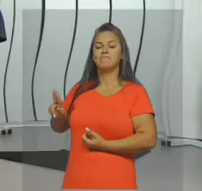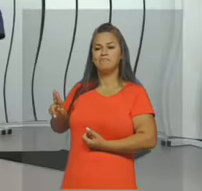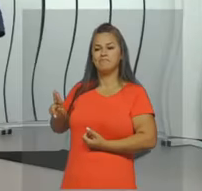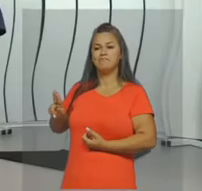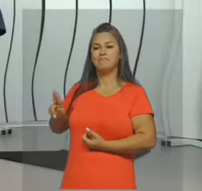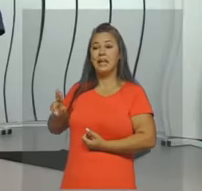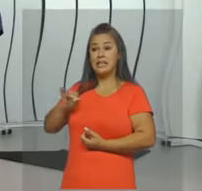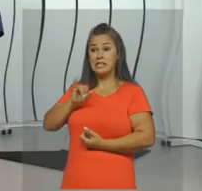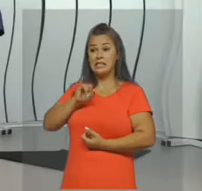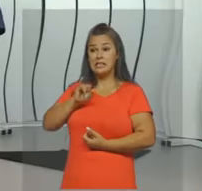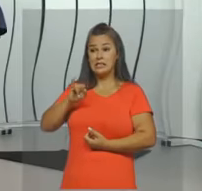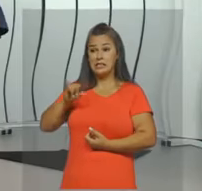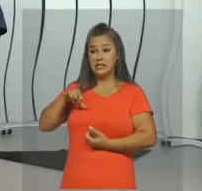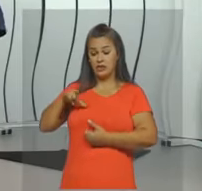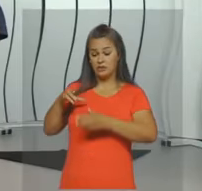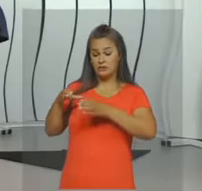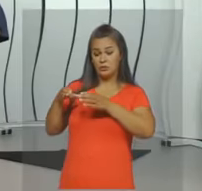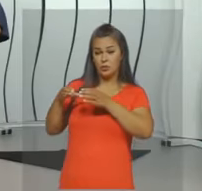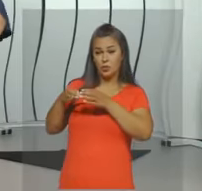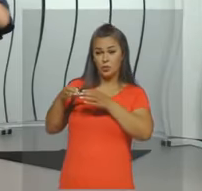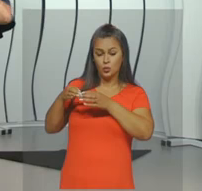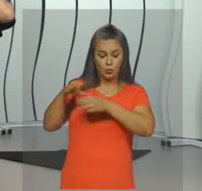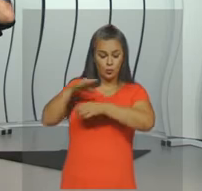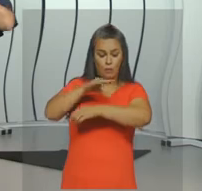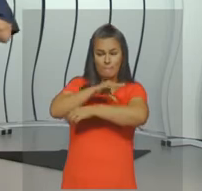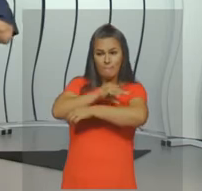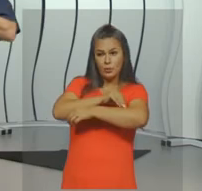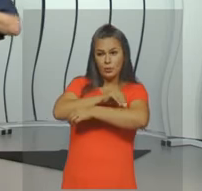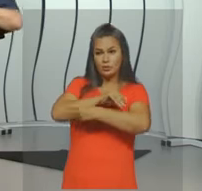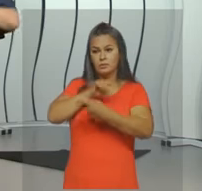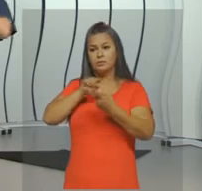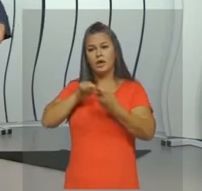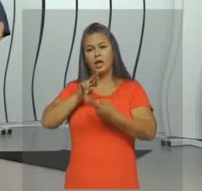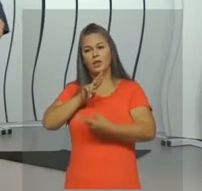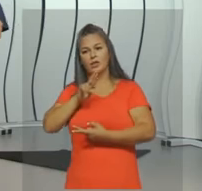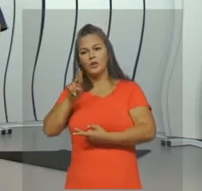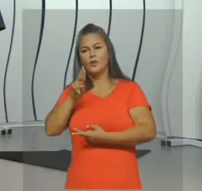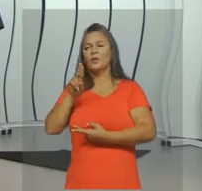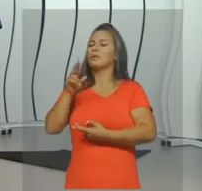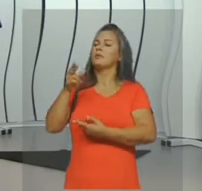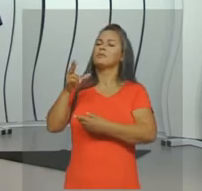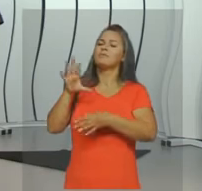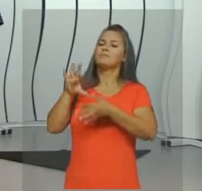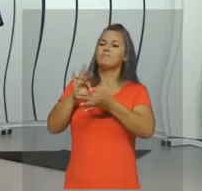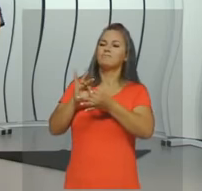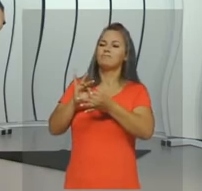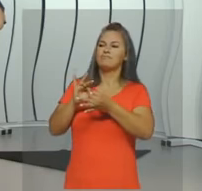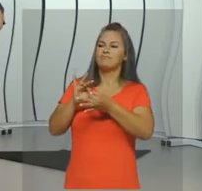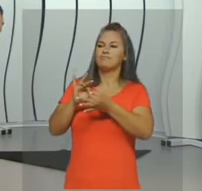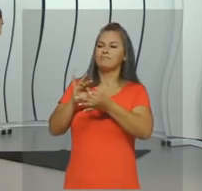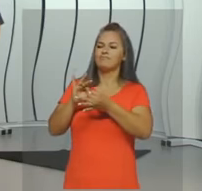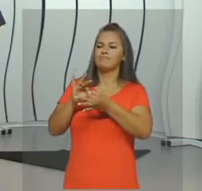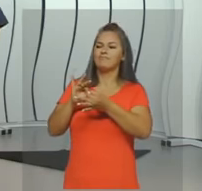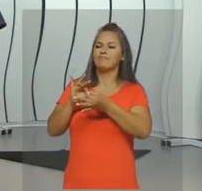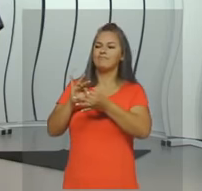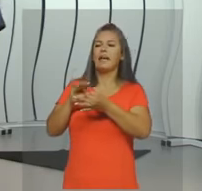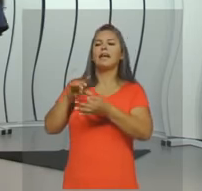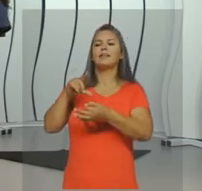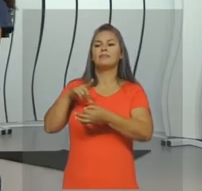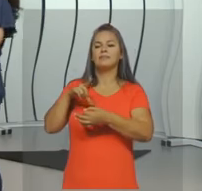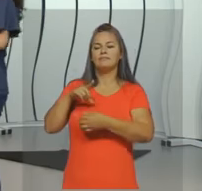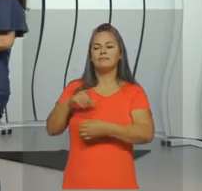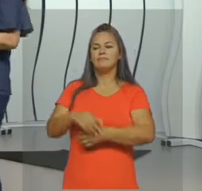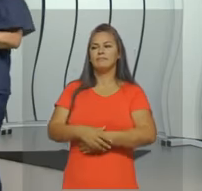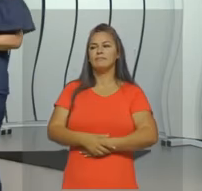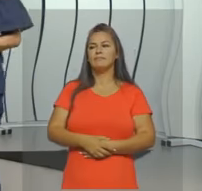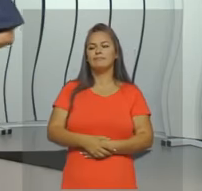um conjunto de músculo, 2 é bíceps, se for 3 é tríceps, se for 4 é quadríceps, então tem aí uma lógica no nome dos